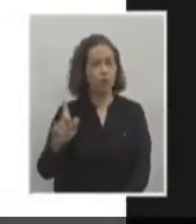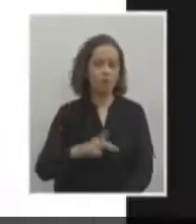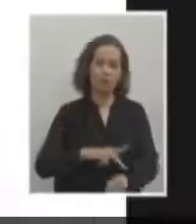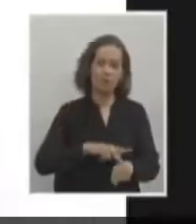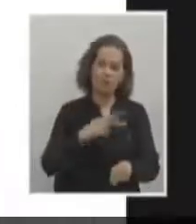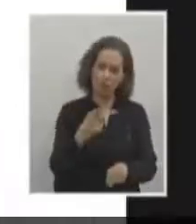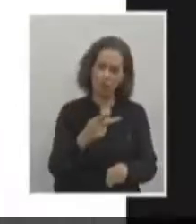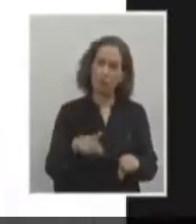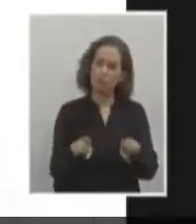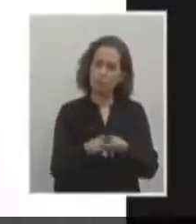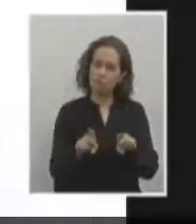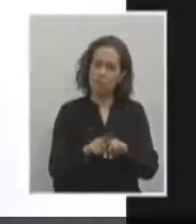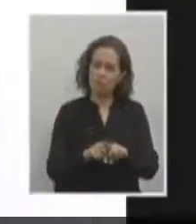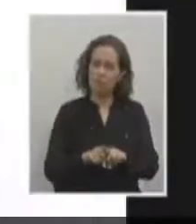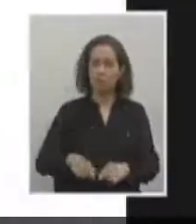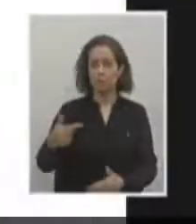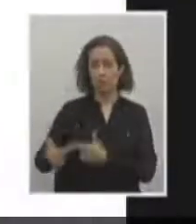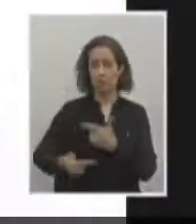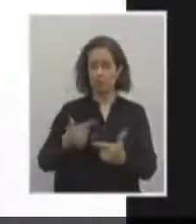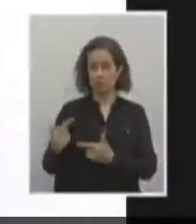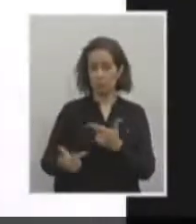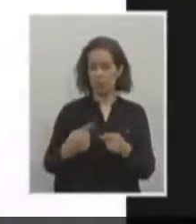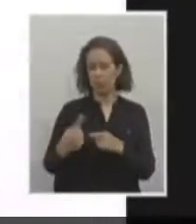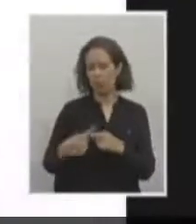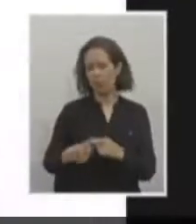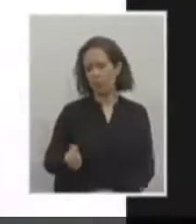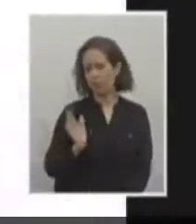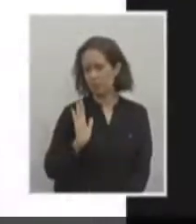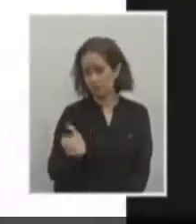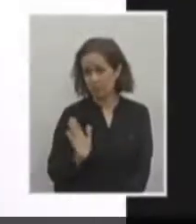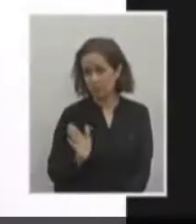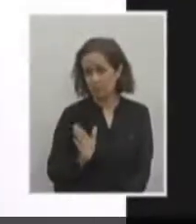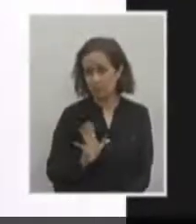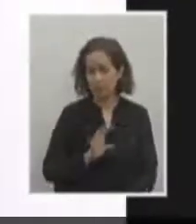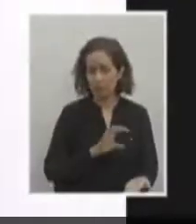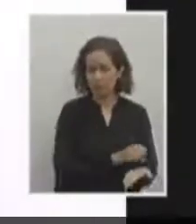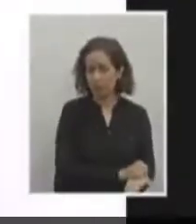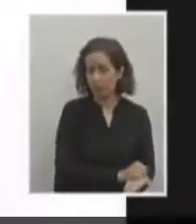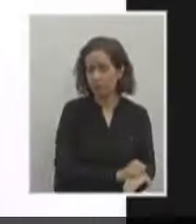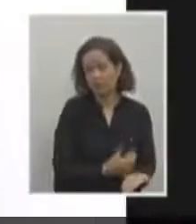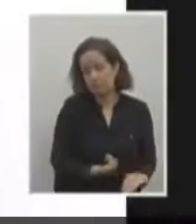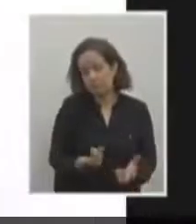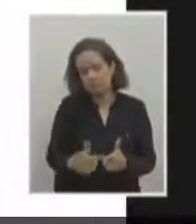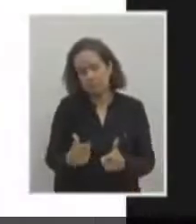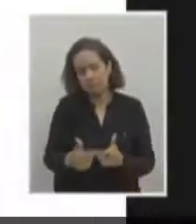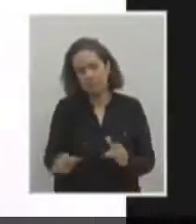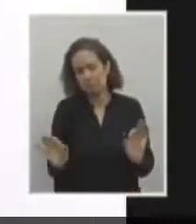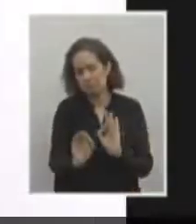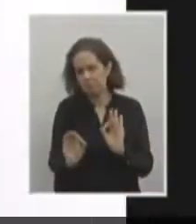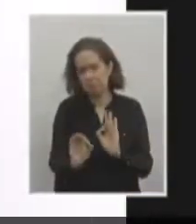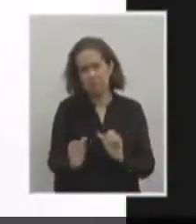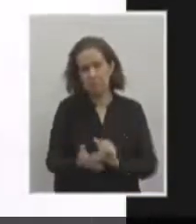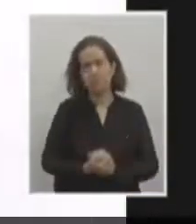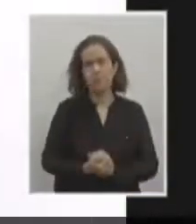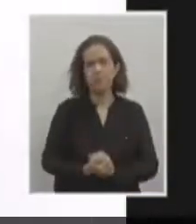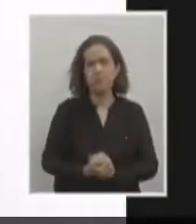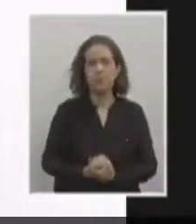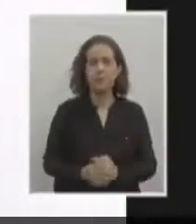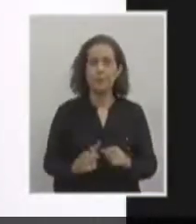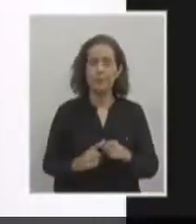exercer essa função, uma vez que já são efetivos nossos, sem problema algum. E o ano